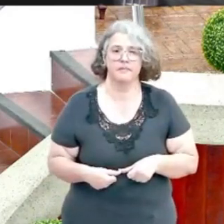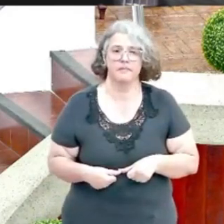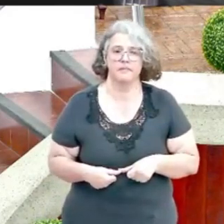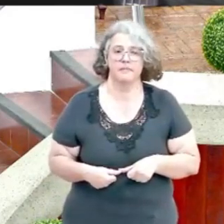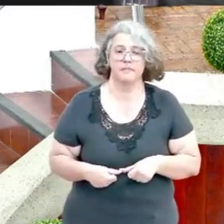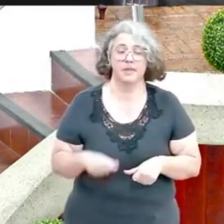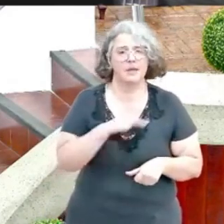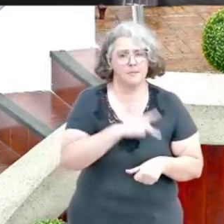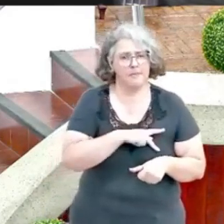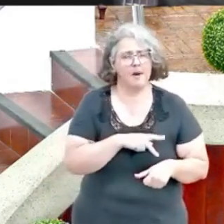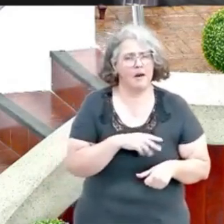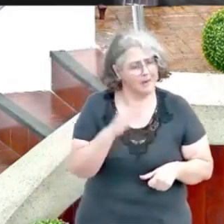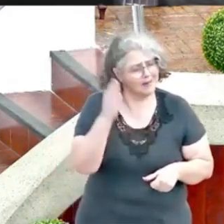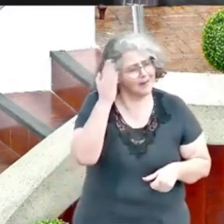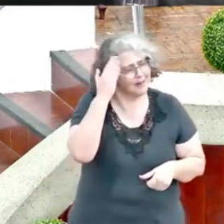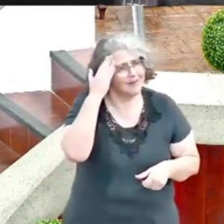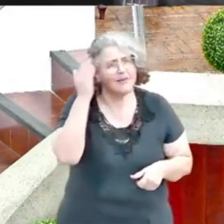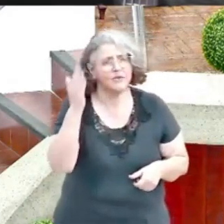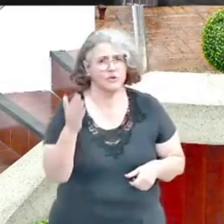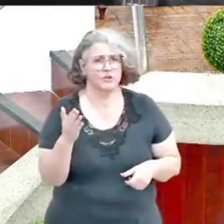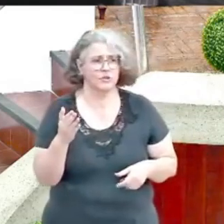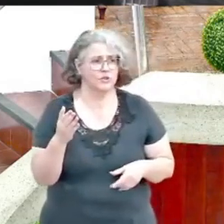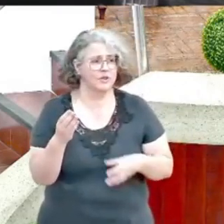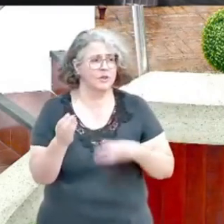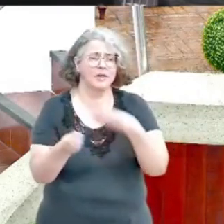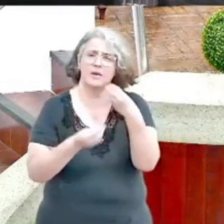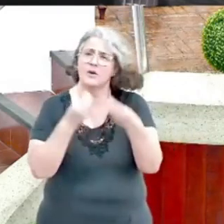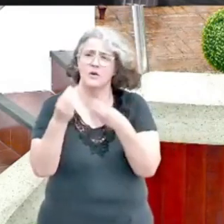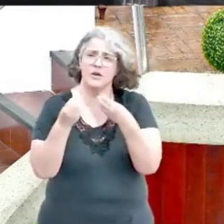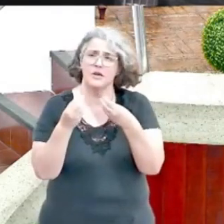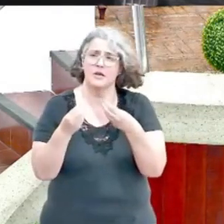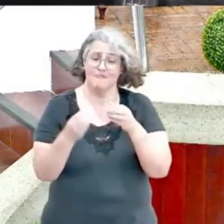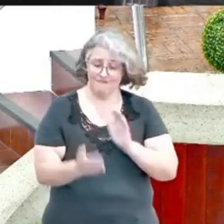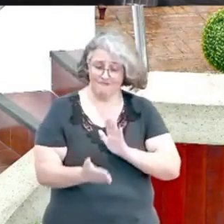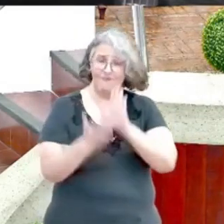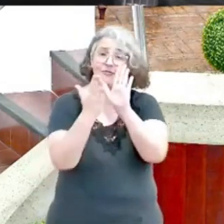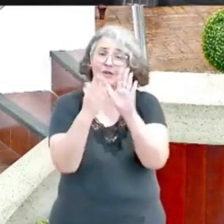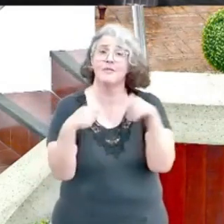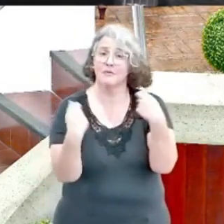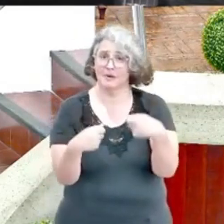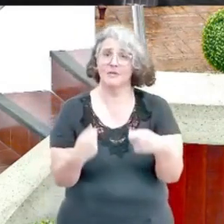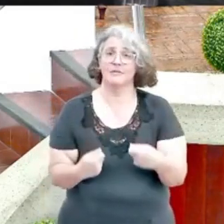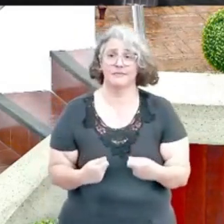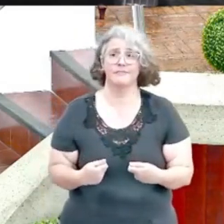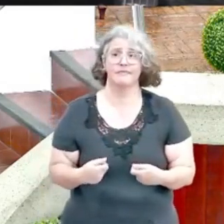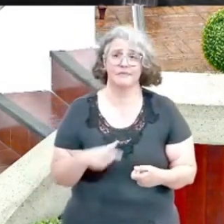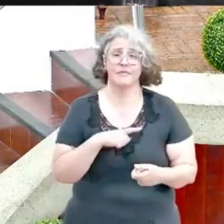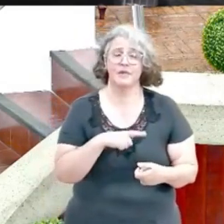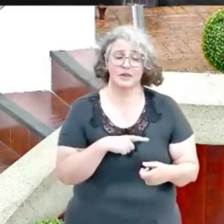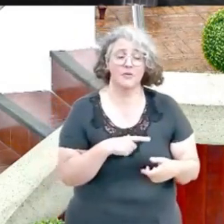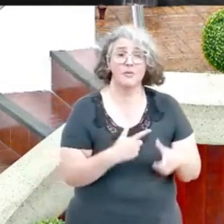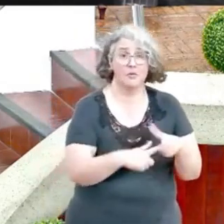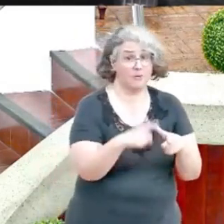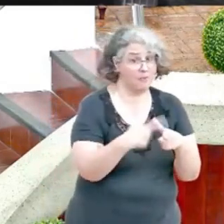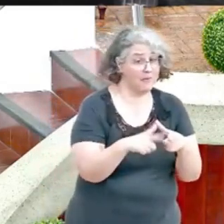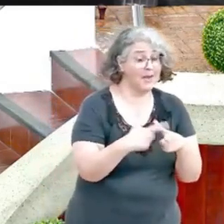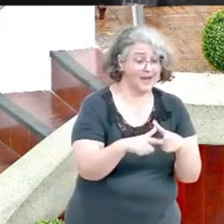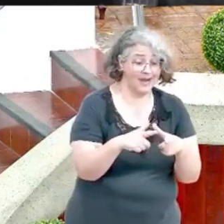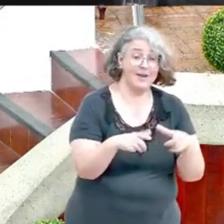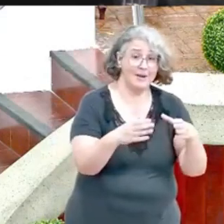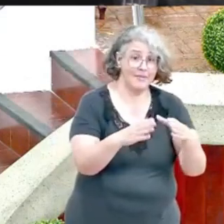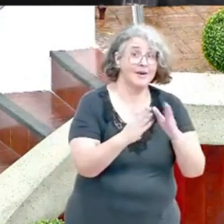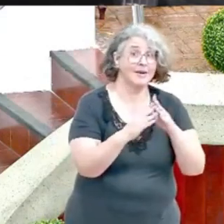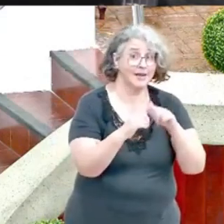Paulo sabia o tipo de enfrentamento que eles teriam lá. Paulo sabia o tipo de